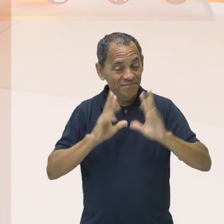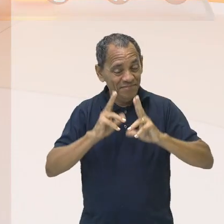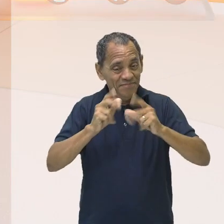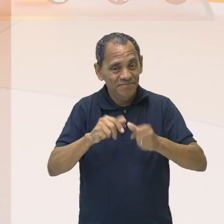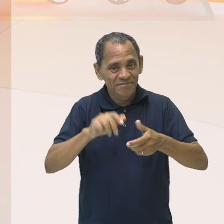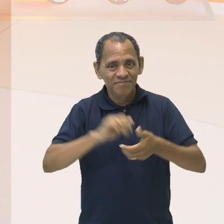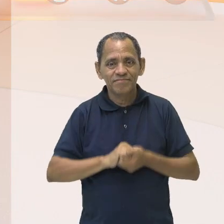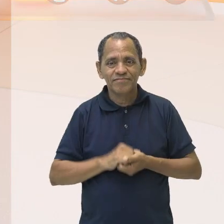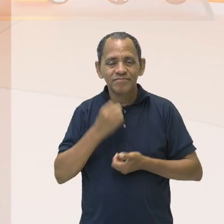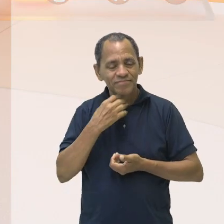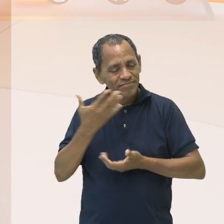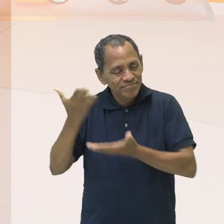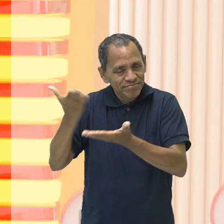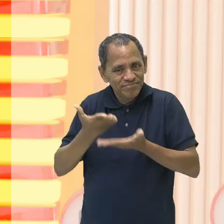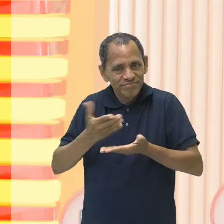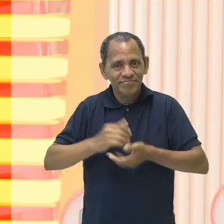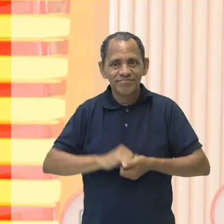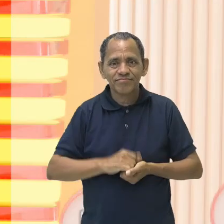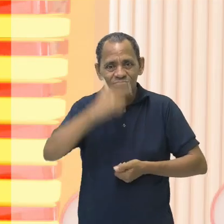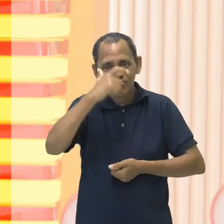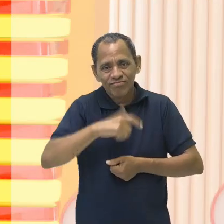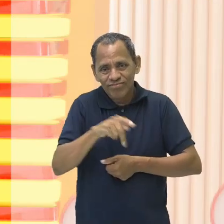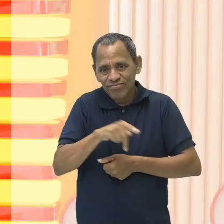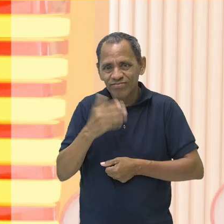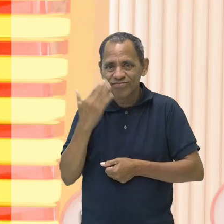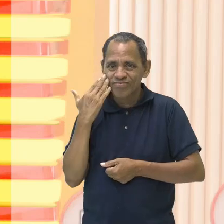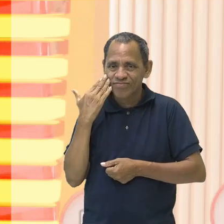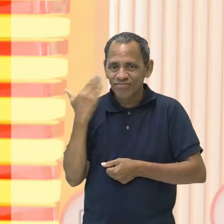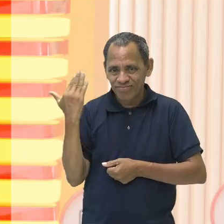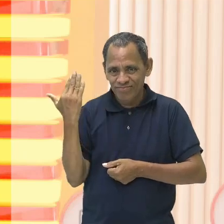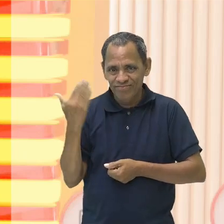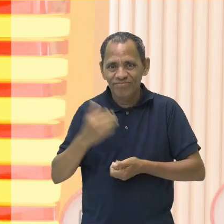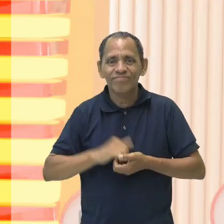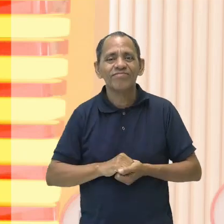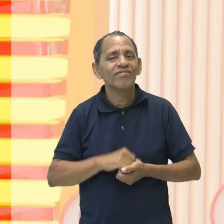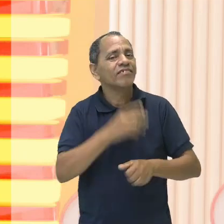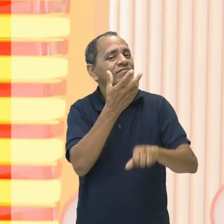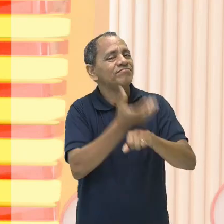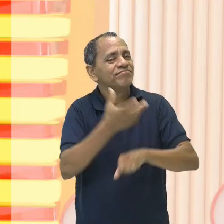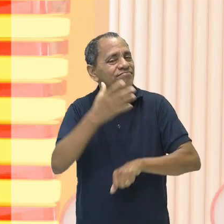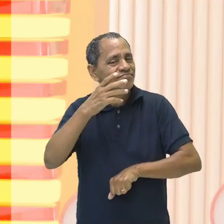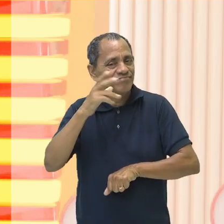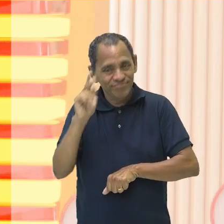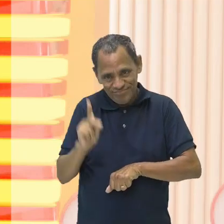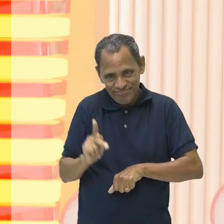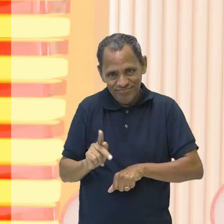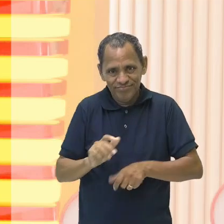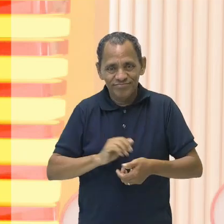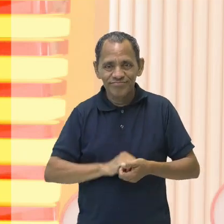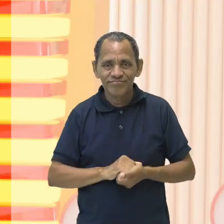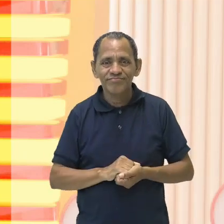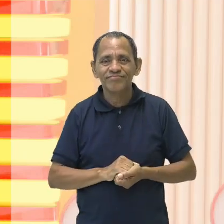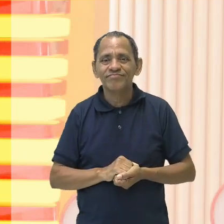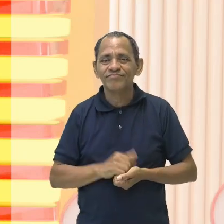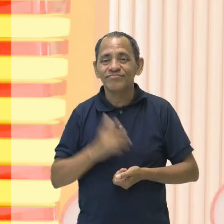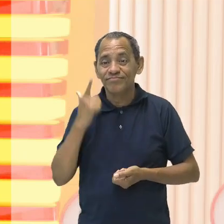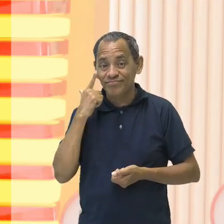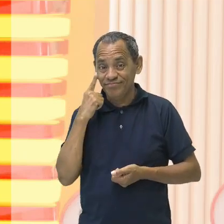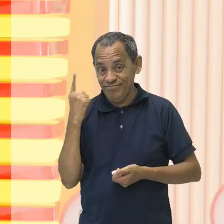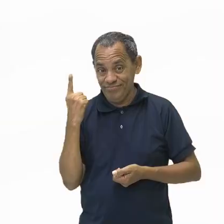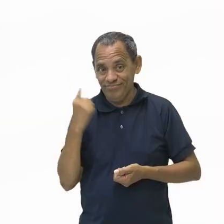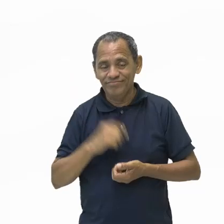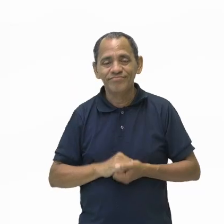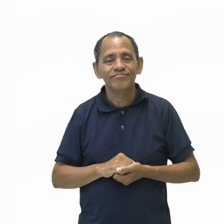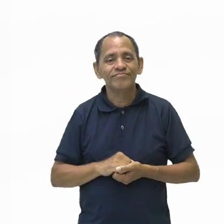Olá a todos, sejam bem-vindos. Eu sou a professora Shirley Botelho do Componente de História. Vem comigo ver o tema da nossa